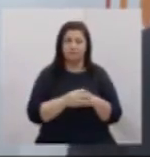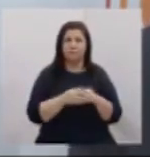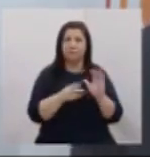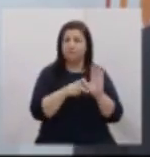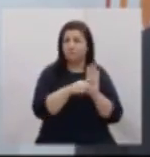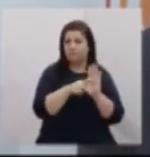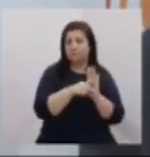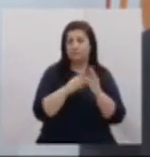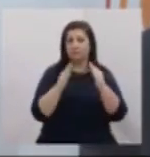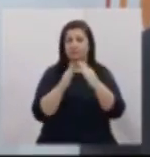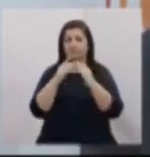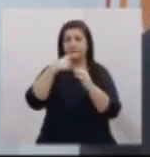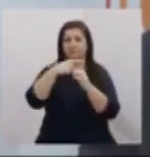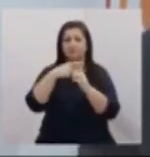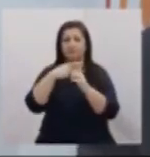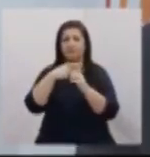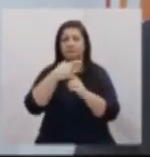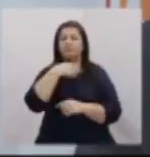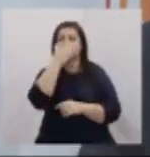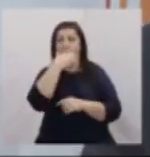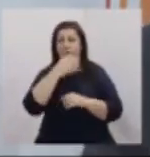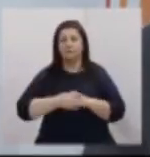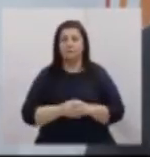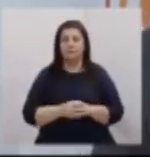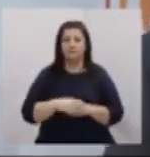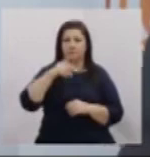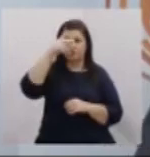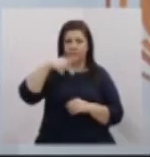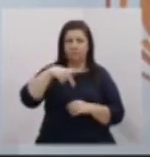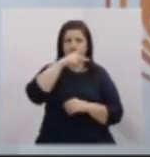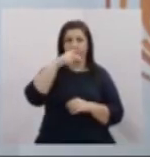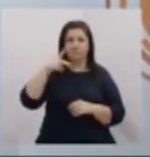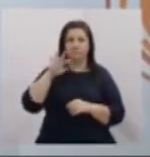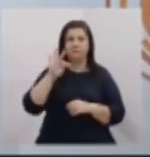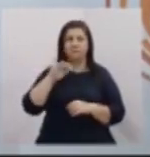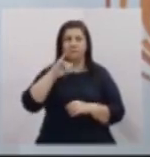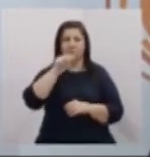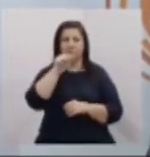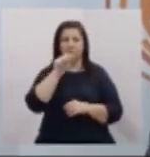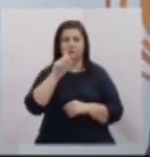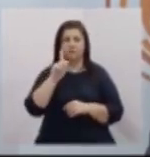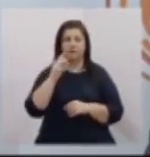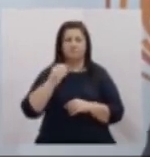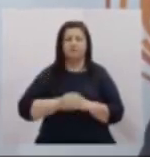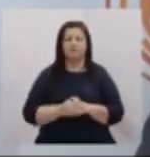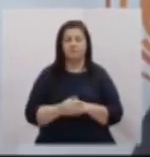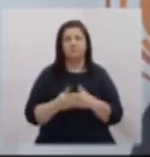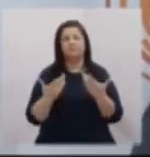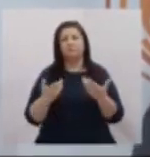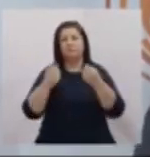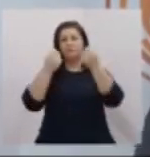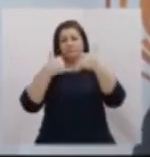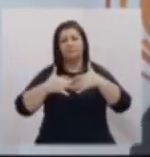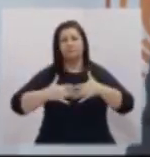Paraíso, do nosso padre e amigo, o padre Tiago. Quero aqui registrar um importante trabalho